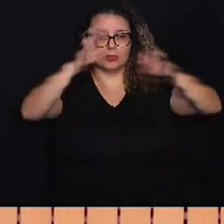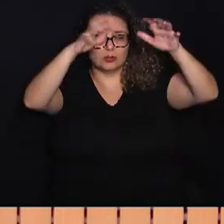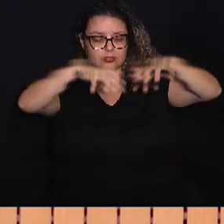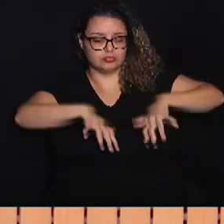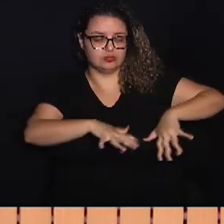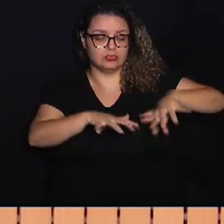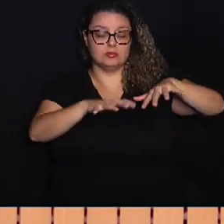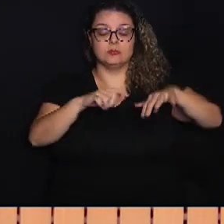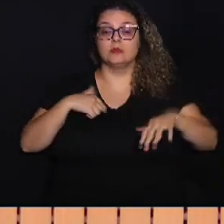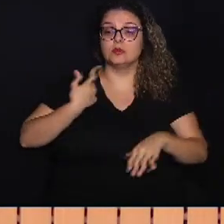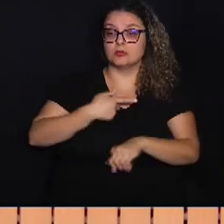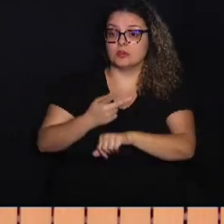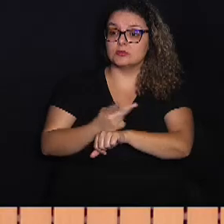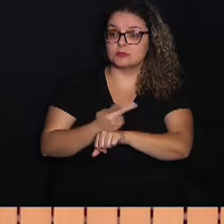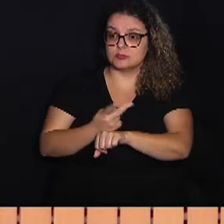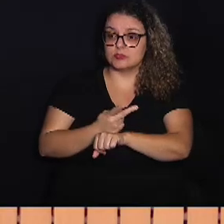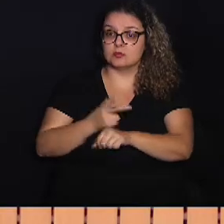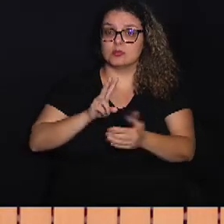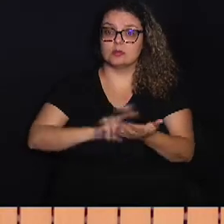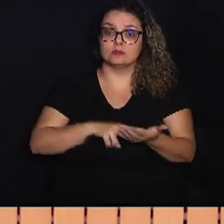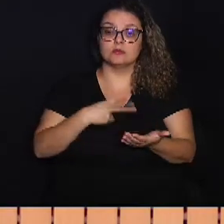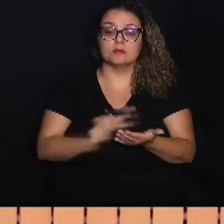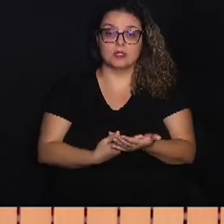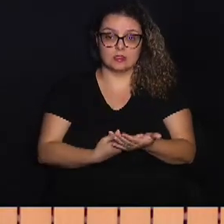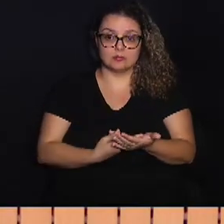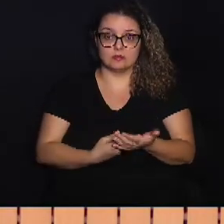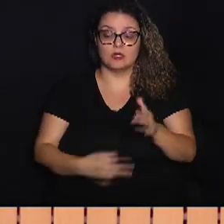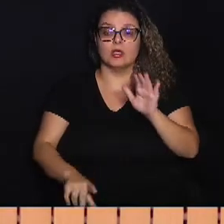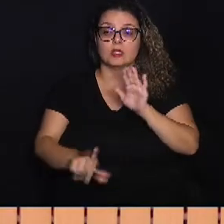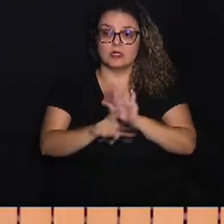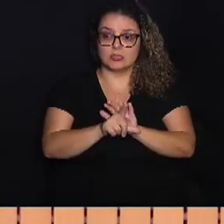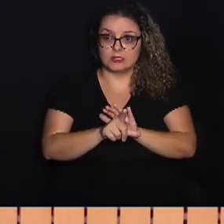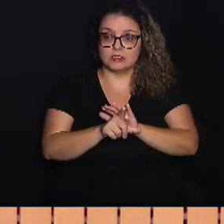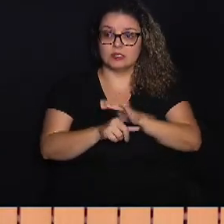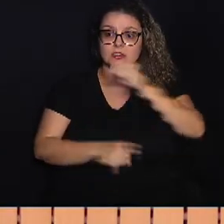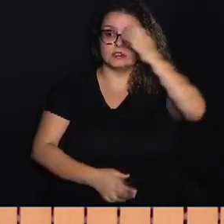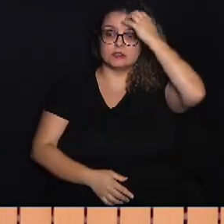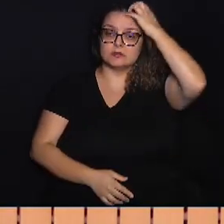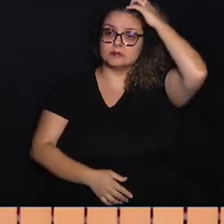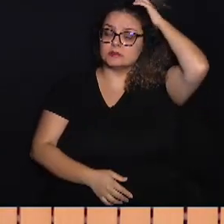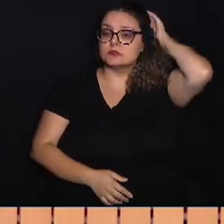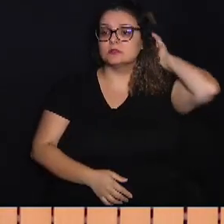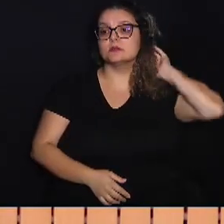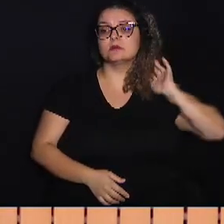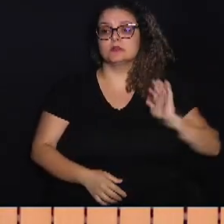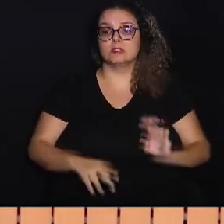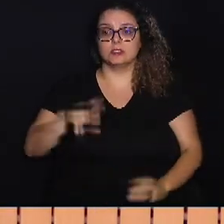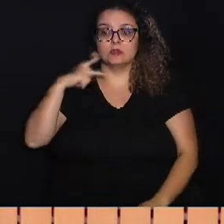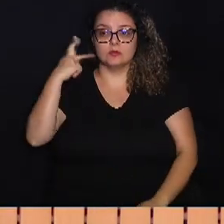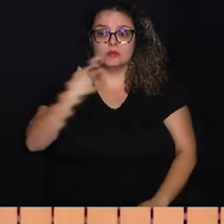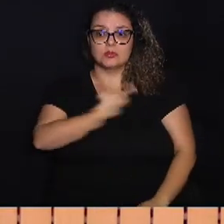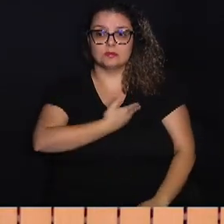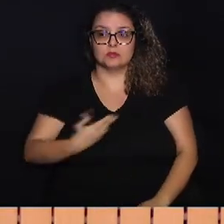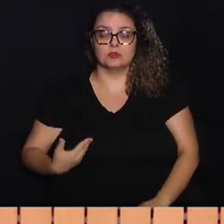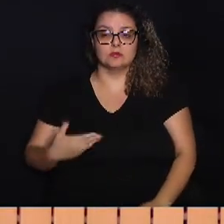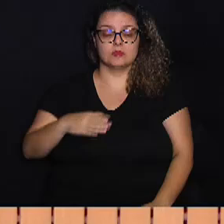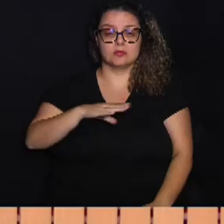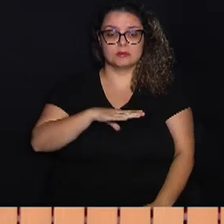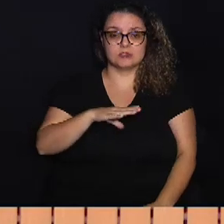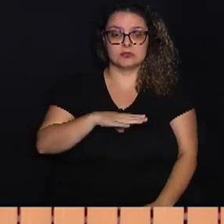então procurado traduzir isso em legislações e políticas públicas paraa cidade então